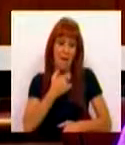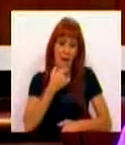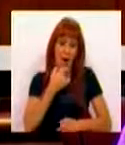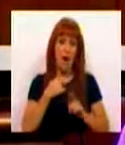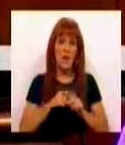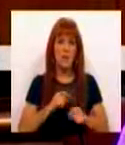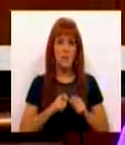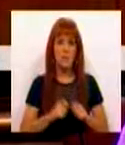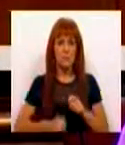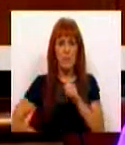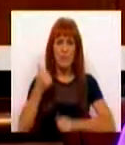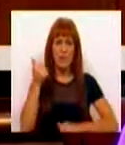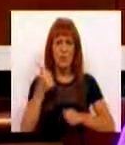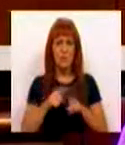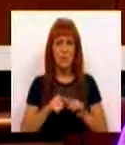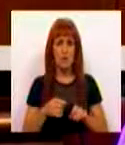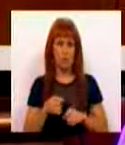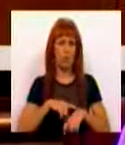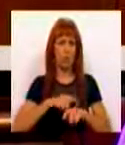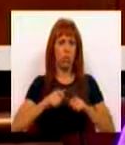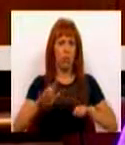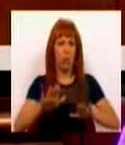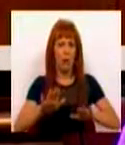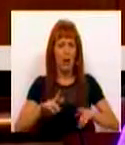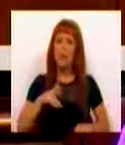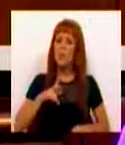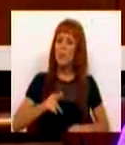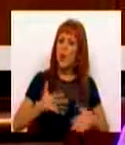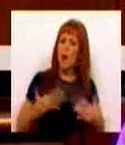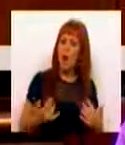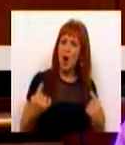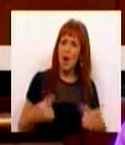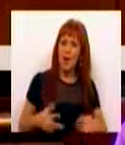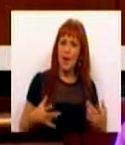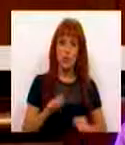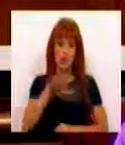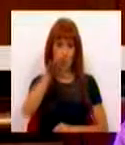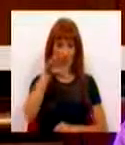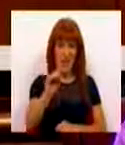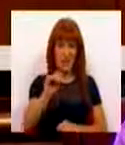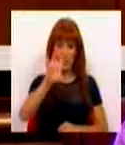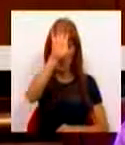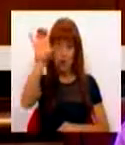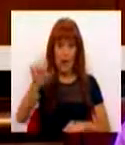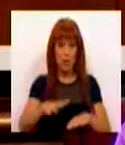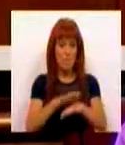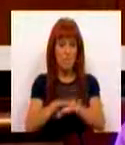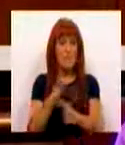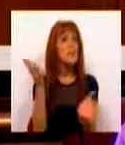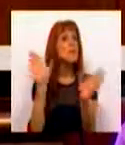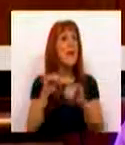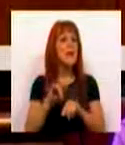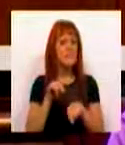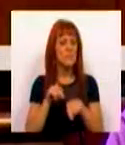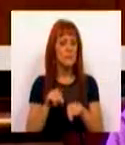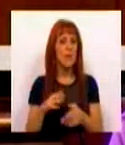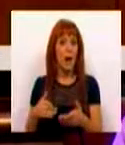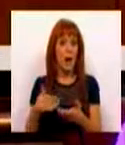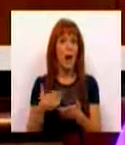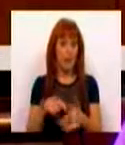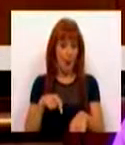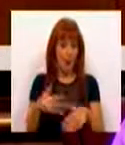vencermos a prolongada estagnação. Portugal, que é neste momento o 10º Estado-membro que mais utilizou até